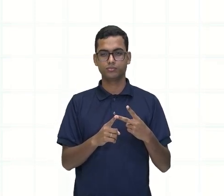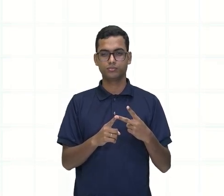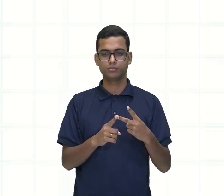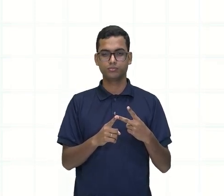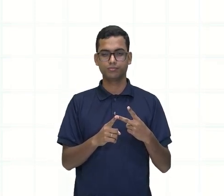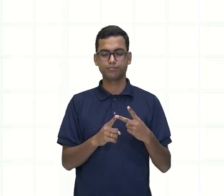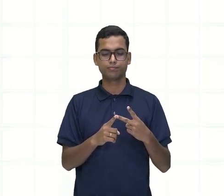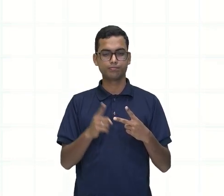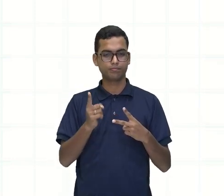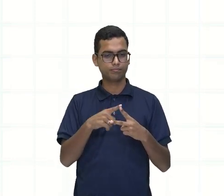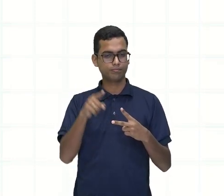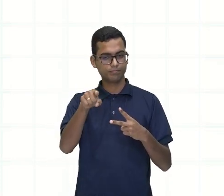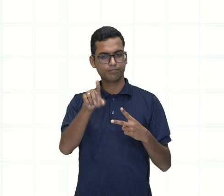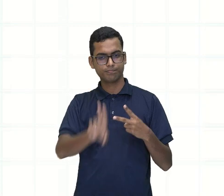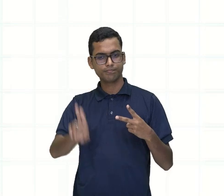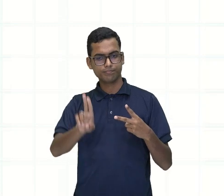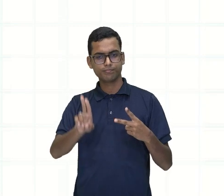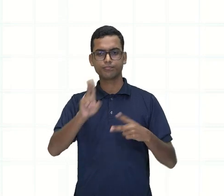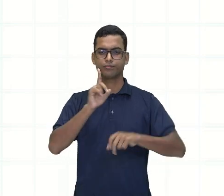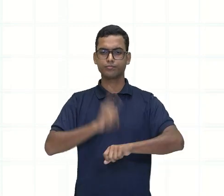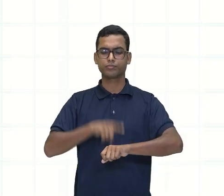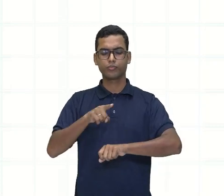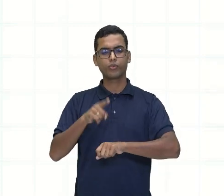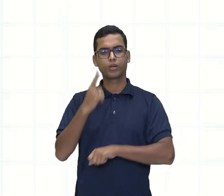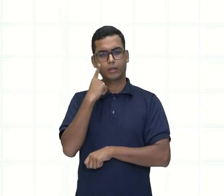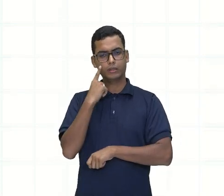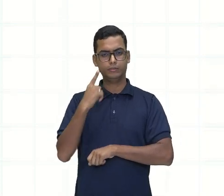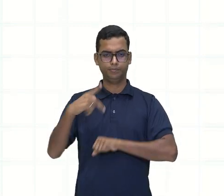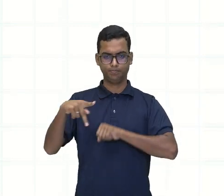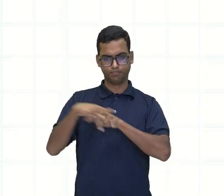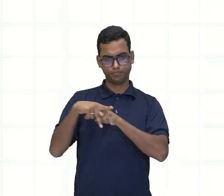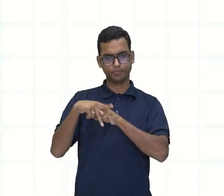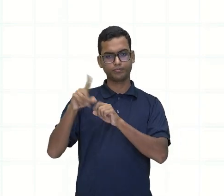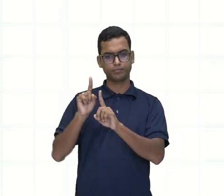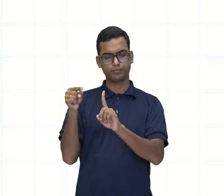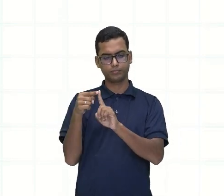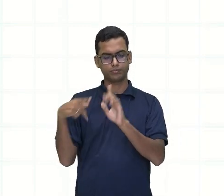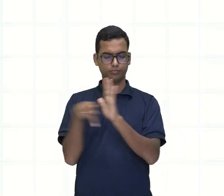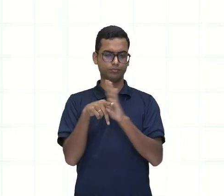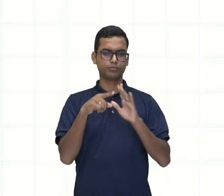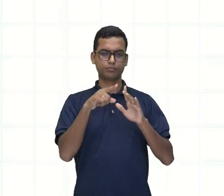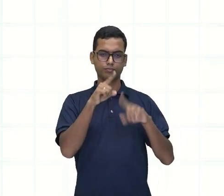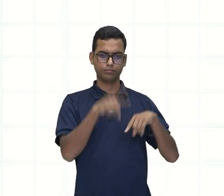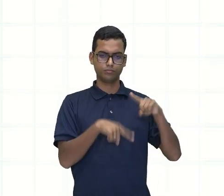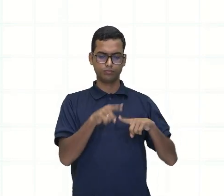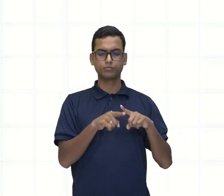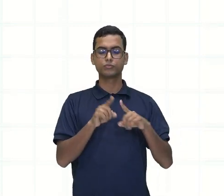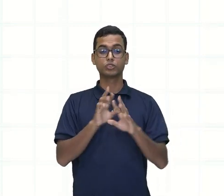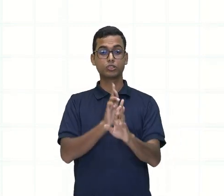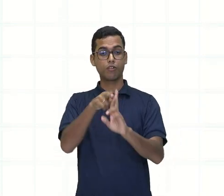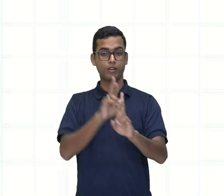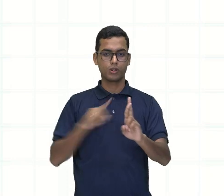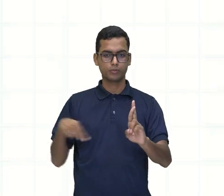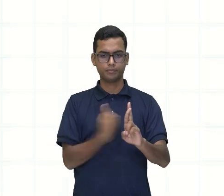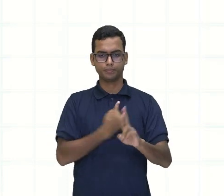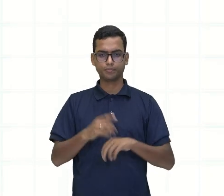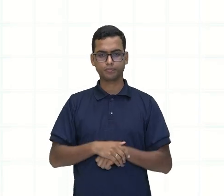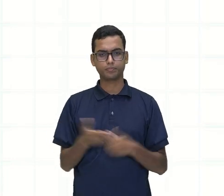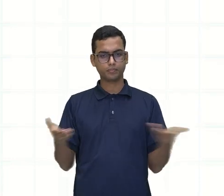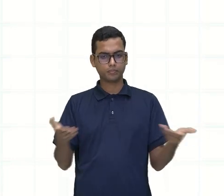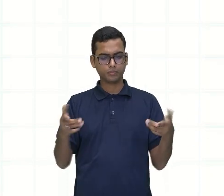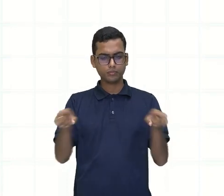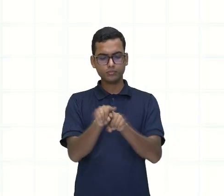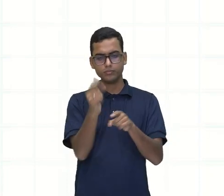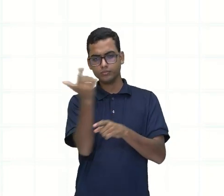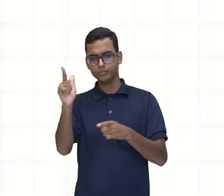é o que você vai usar aí, quando você tiver um pronome com função de objeto que se refere a nós, ok? O